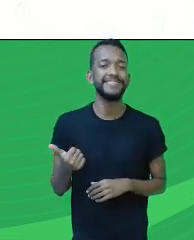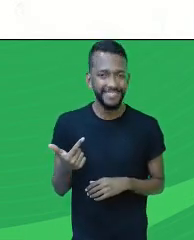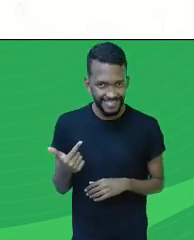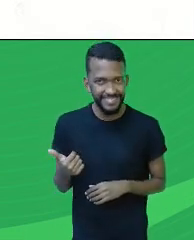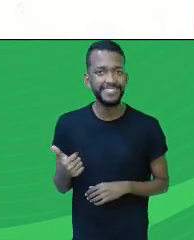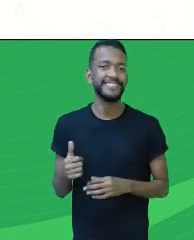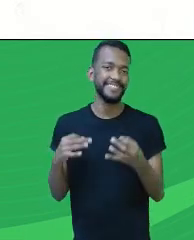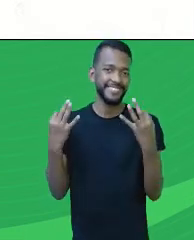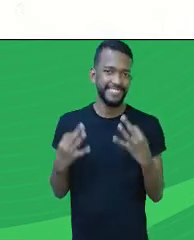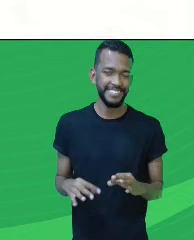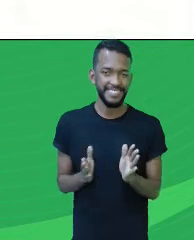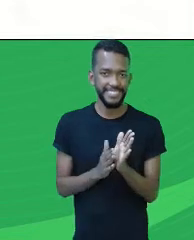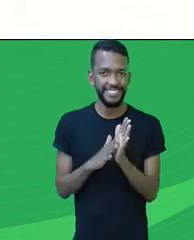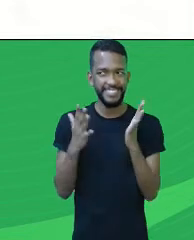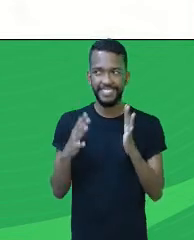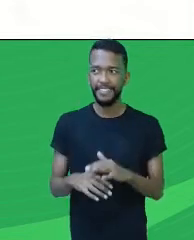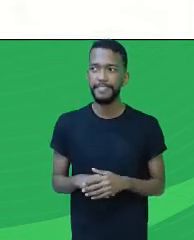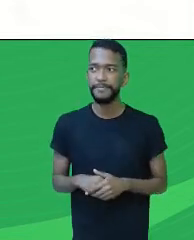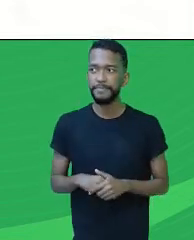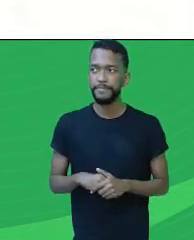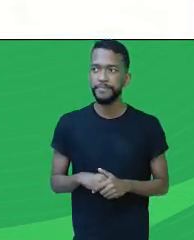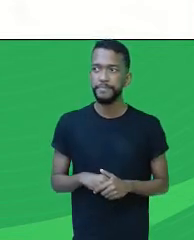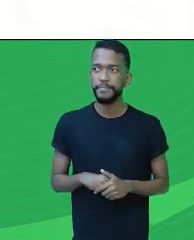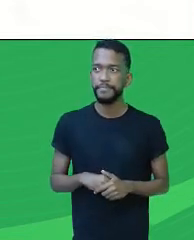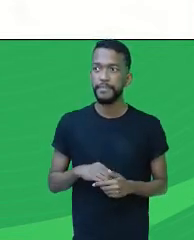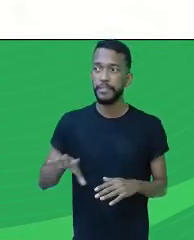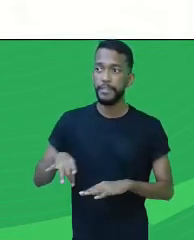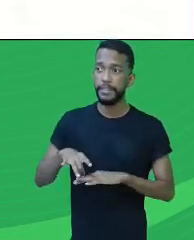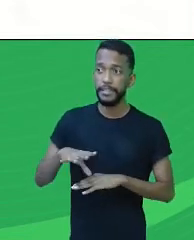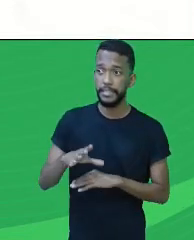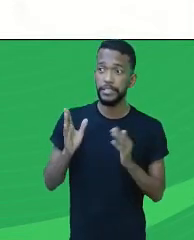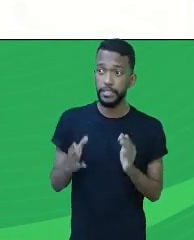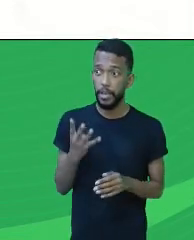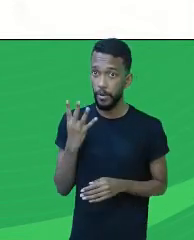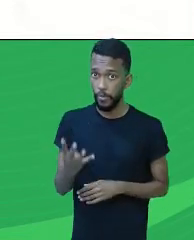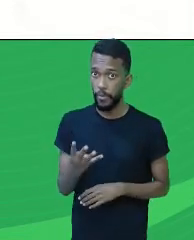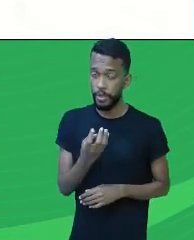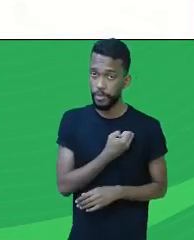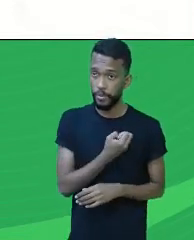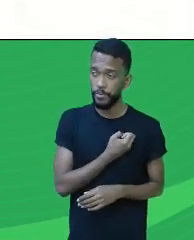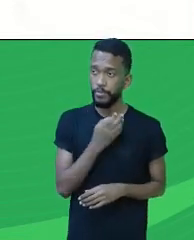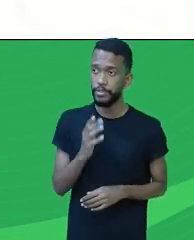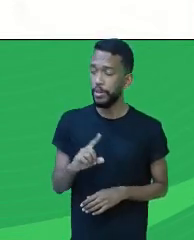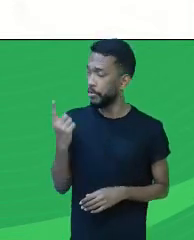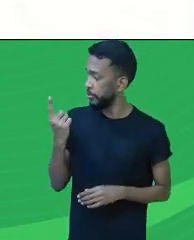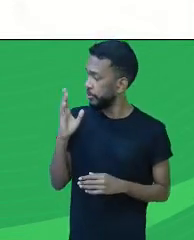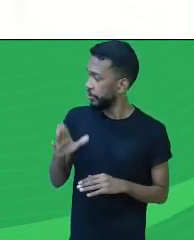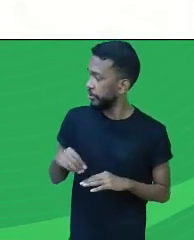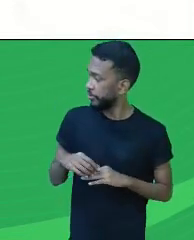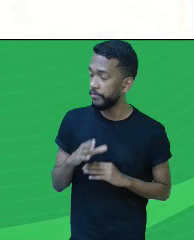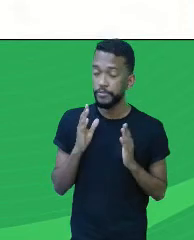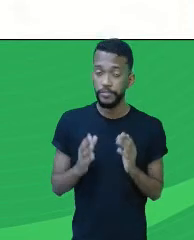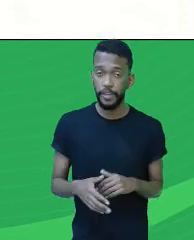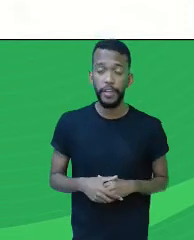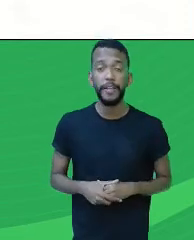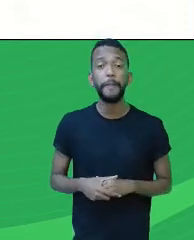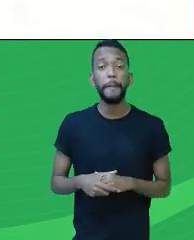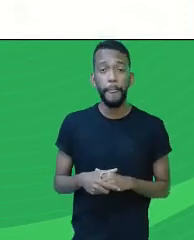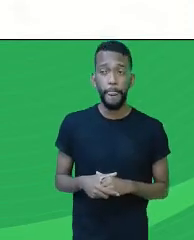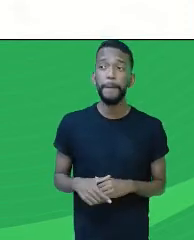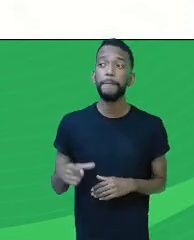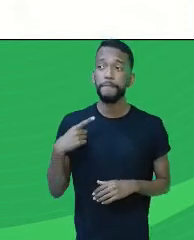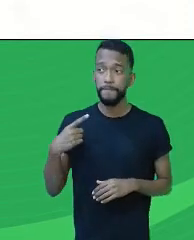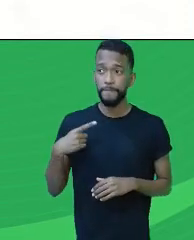12! Acertou! Vamos ver a próxima dica. São 4 números, o primeiro já foi. A próxima. Tem